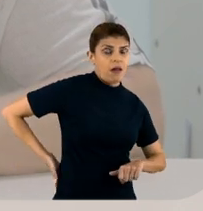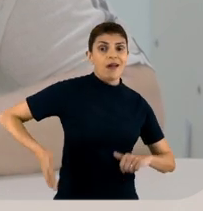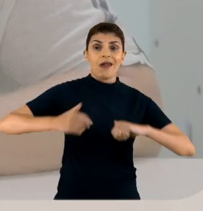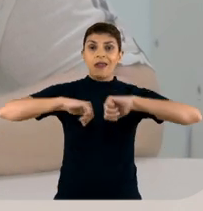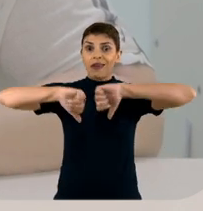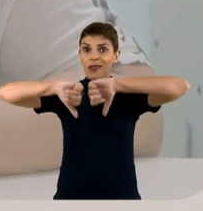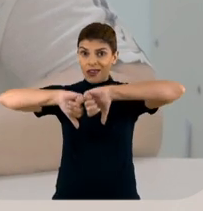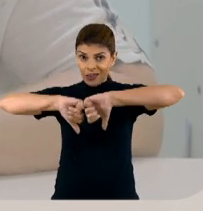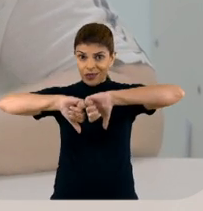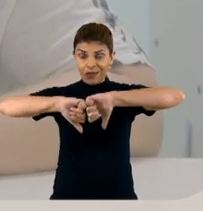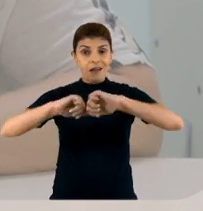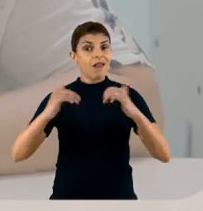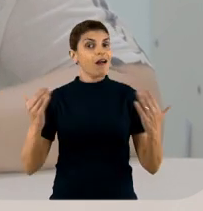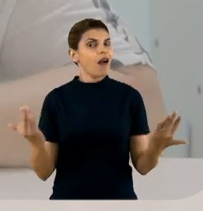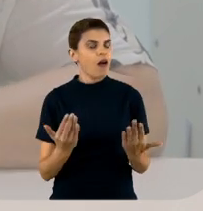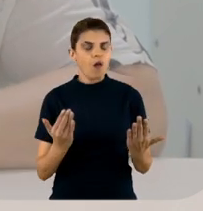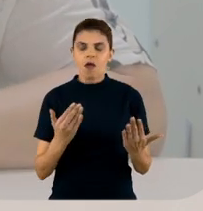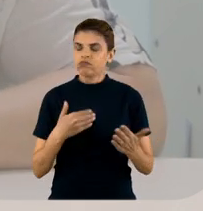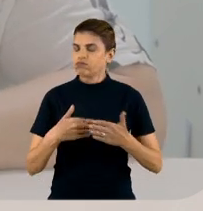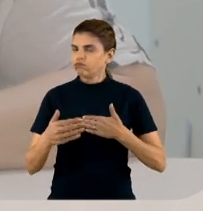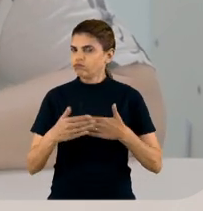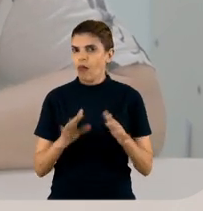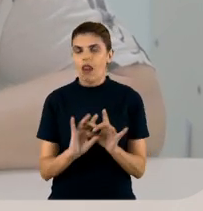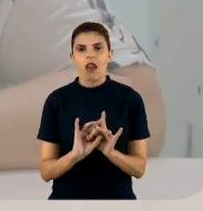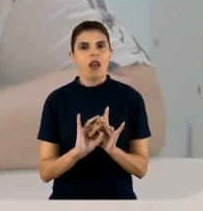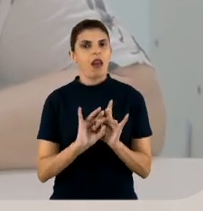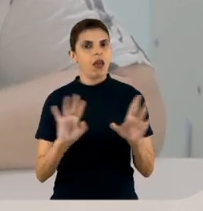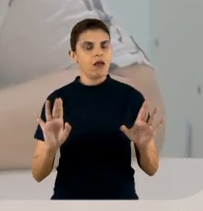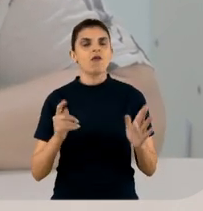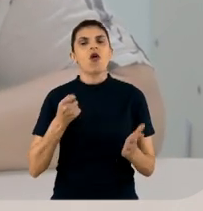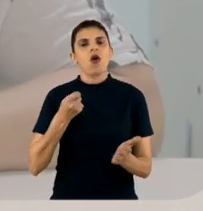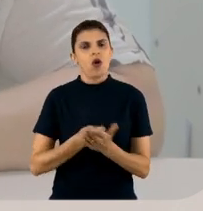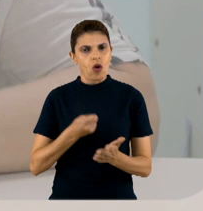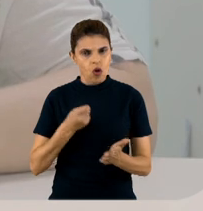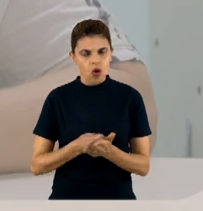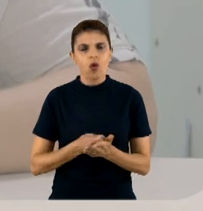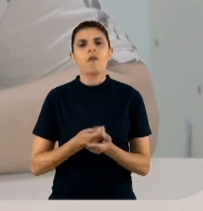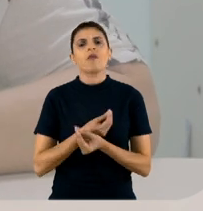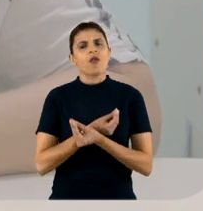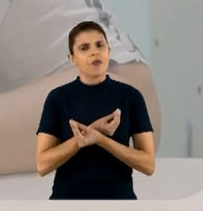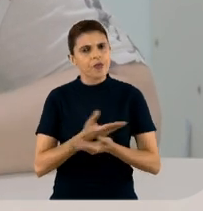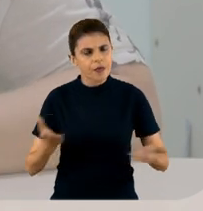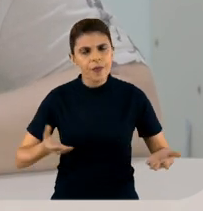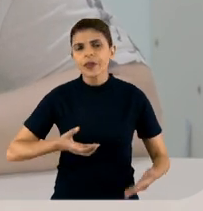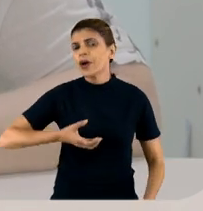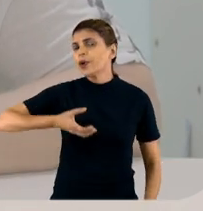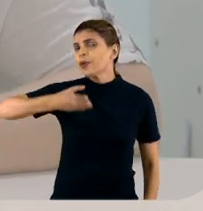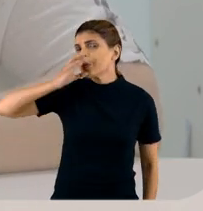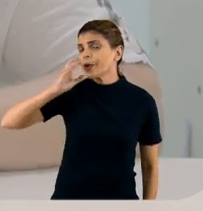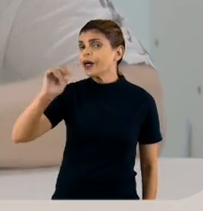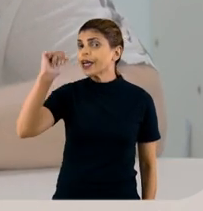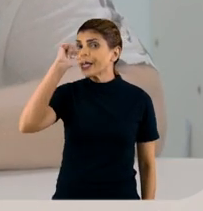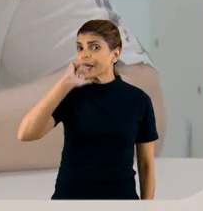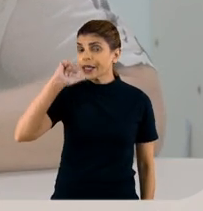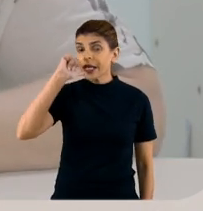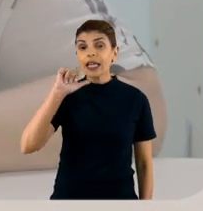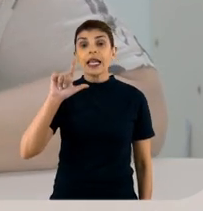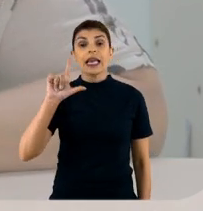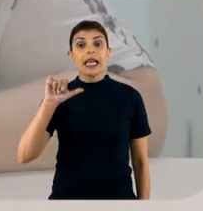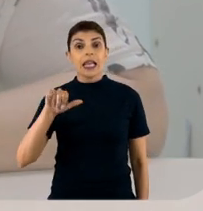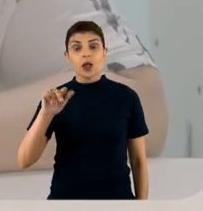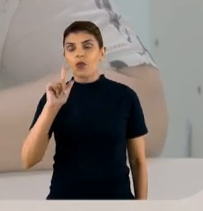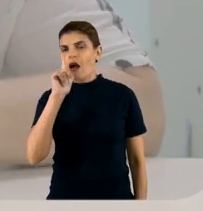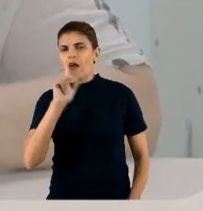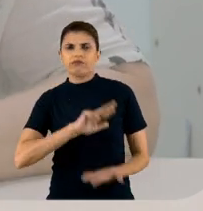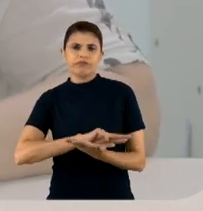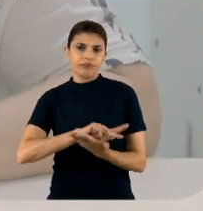pacientes então a gente agora não tem feito restrição de líquidos mesmo nos casos graves a gente tem dado bastante líquido pros pacientes e na pessoa